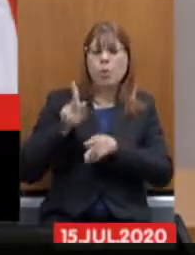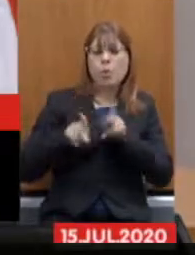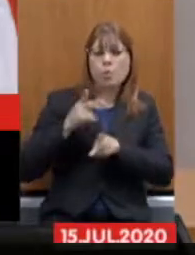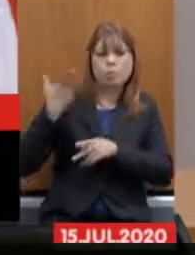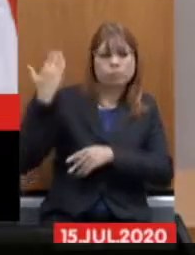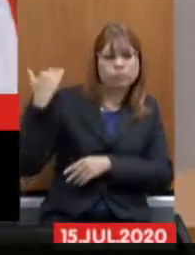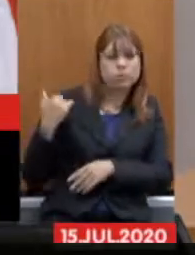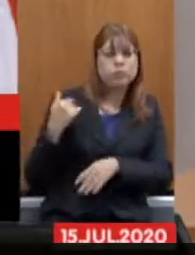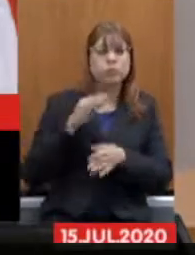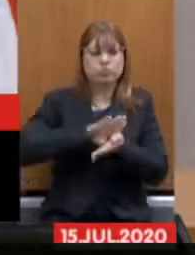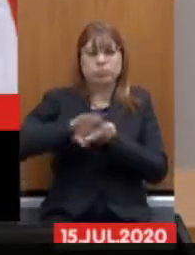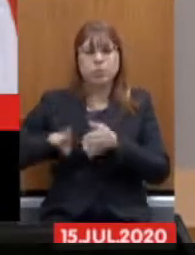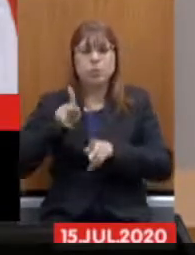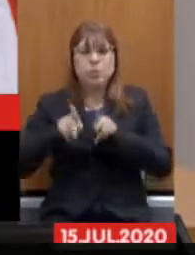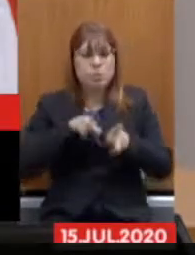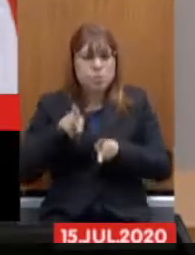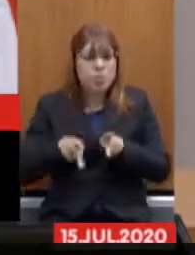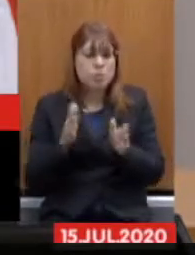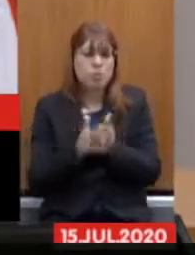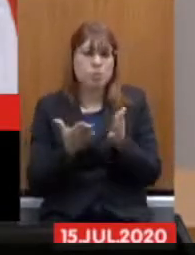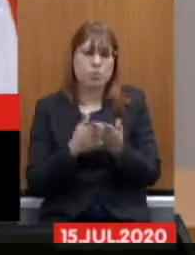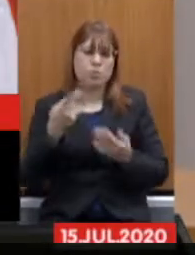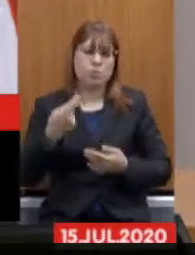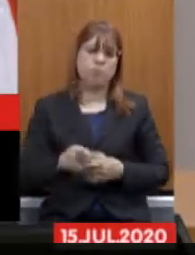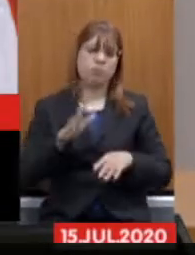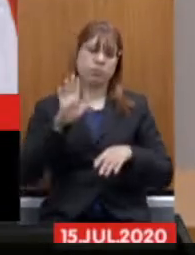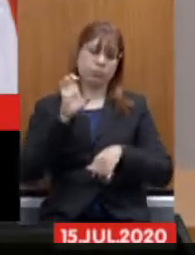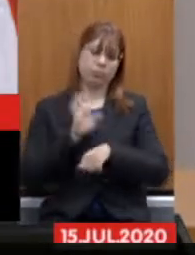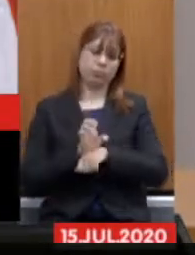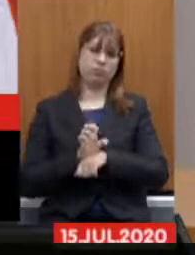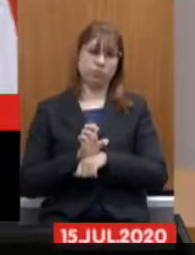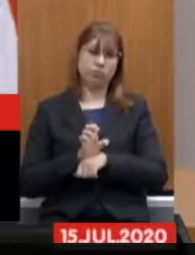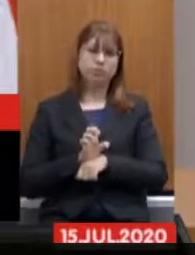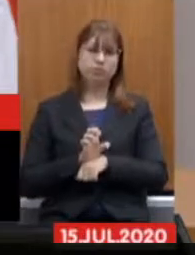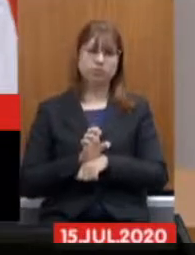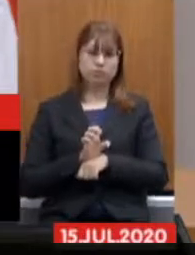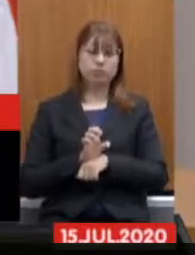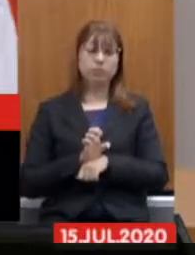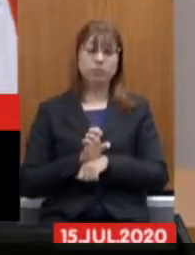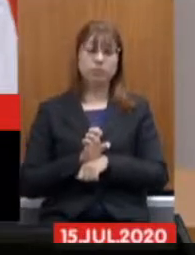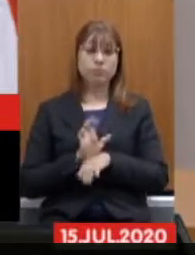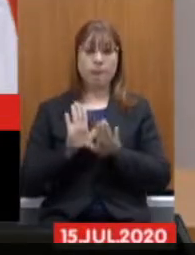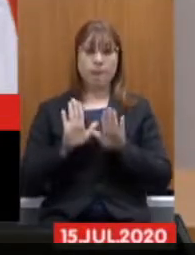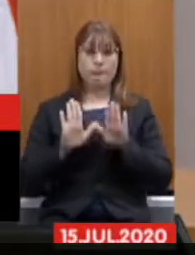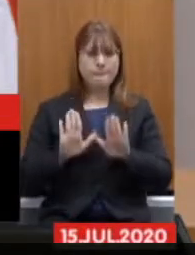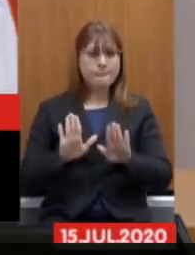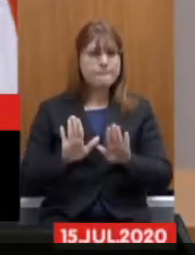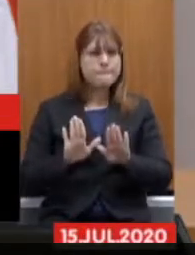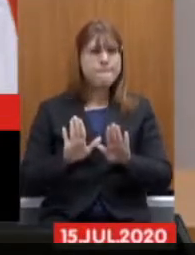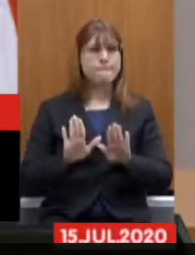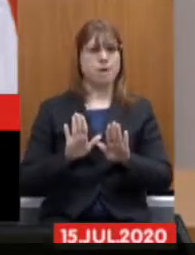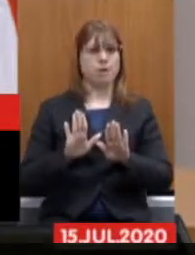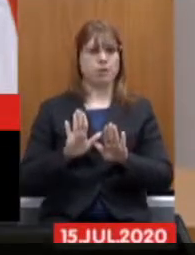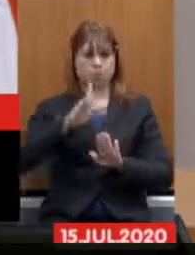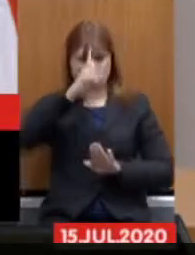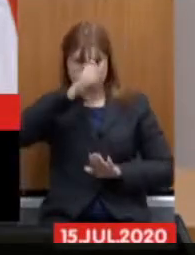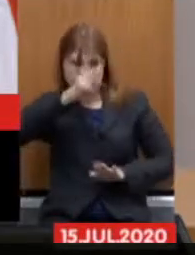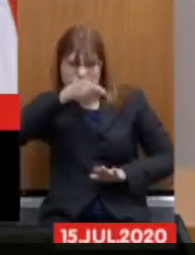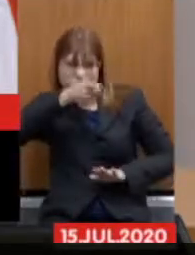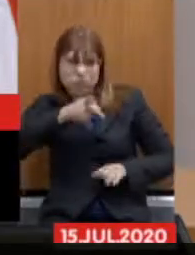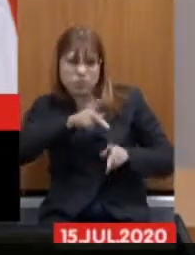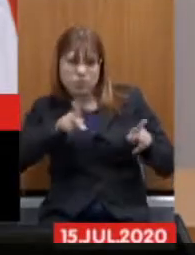que com a população carente desse estado é mas o facão no pescoço da professora tá lá